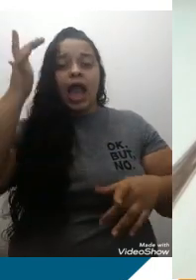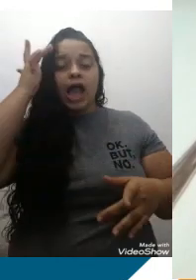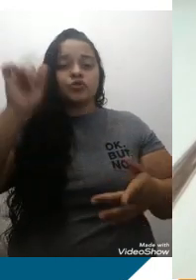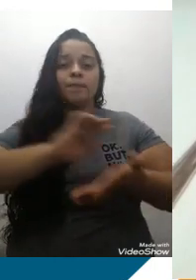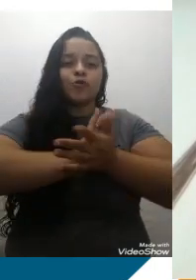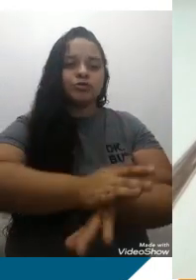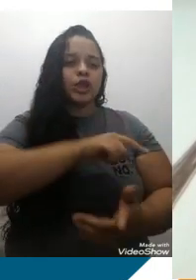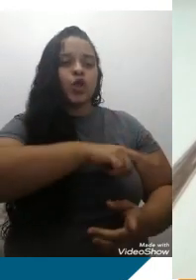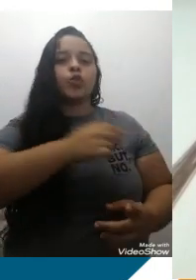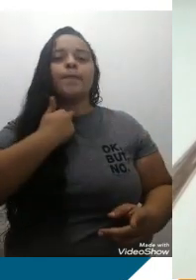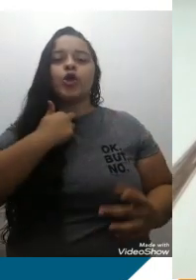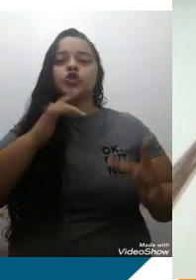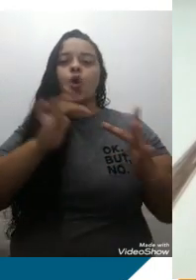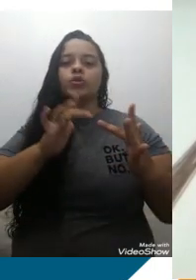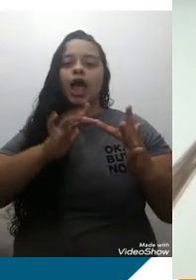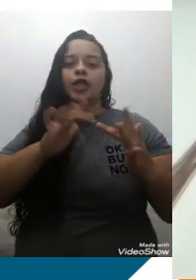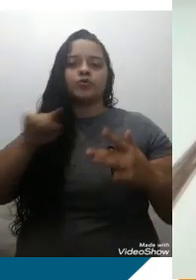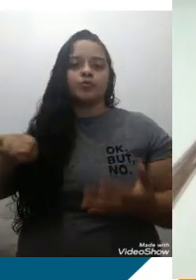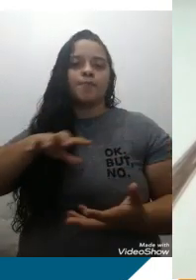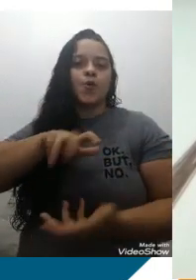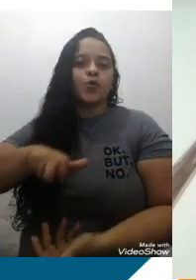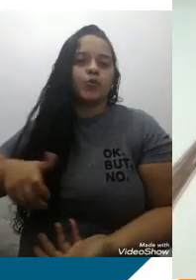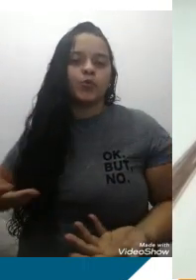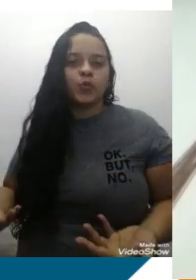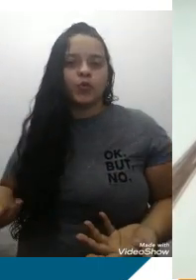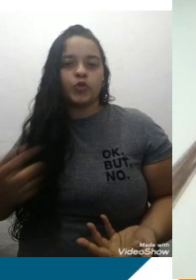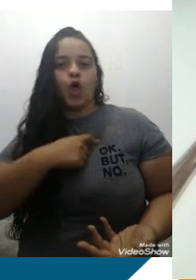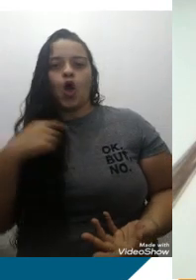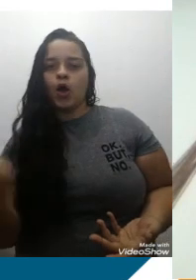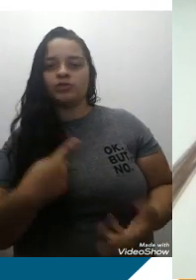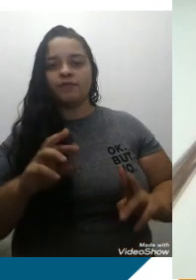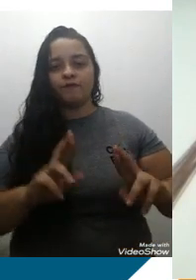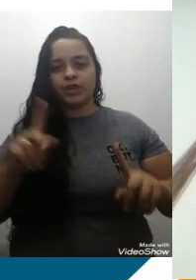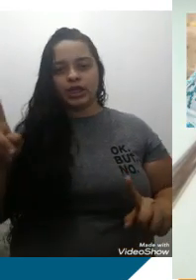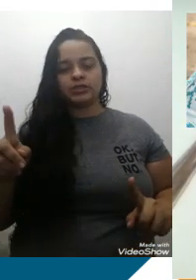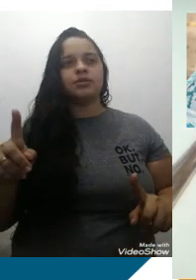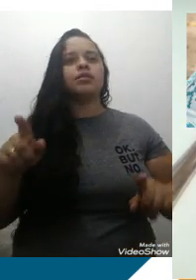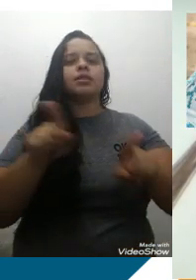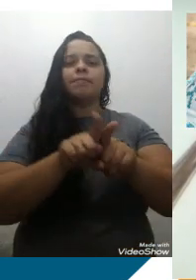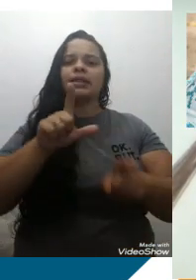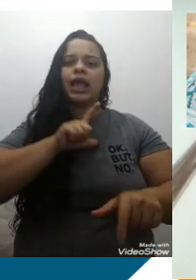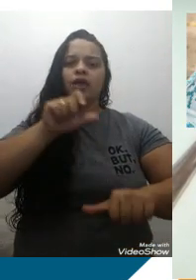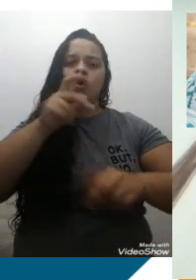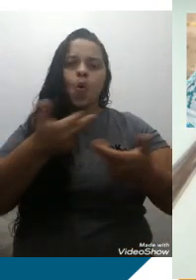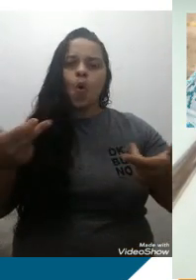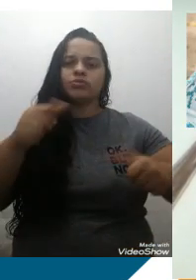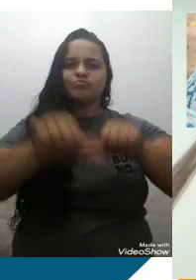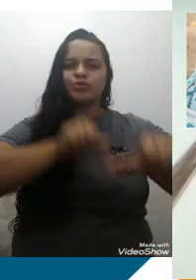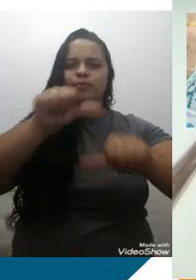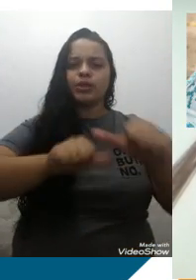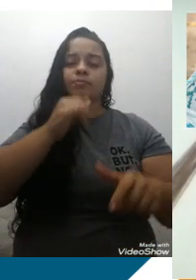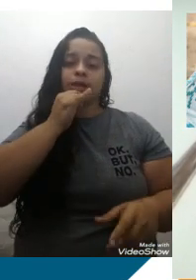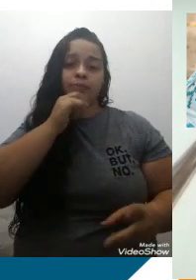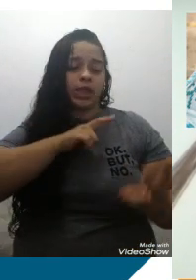são atrasadas. Elas são apenas diferentes. Mas existem também sociedades que se modificaram muito no contato com a gente. Há muitos